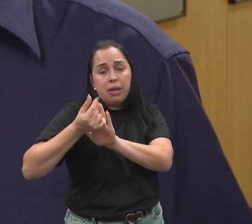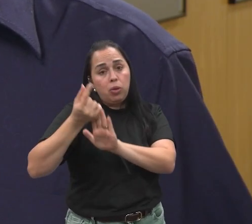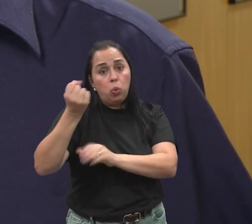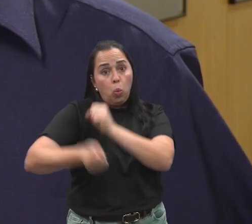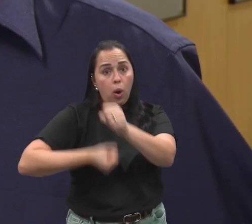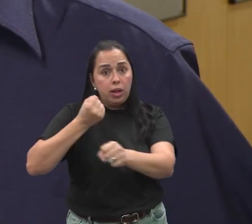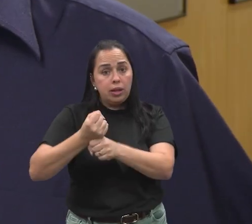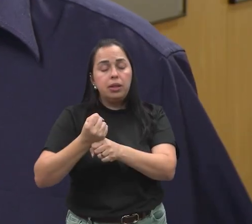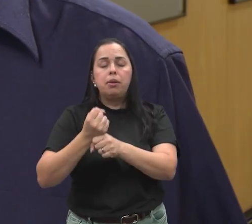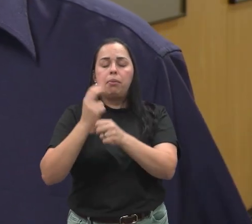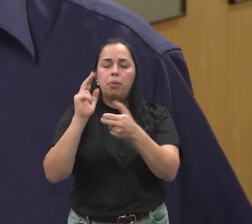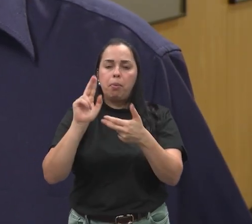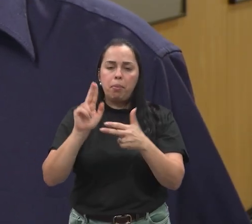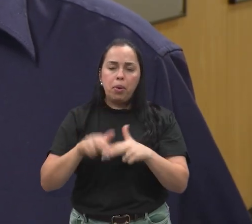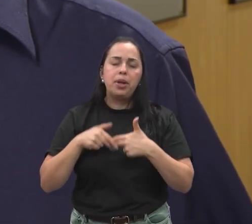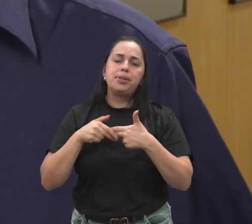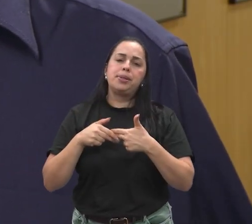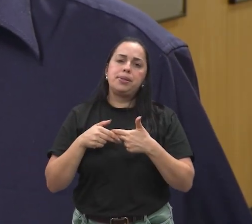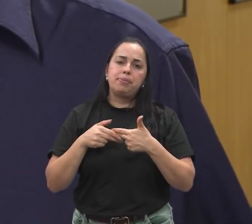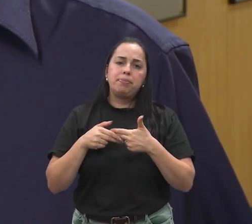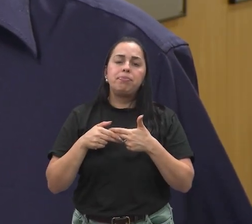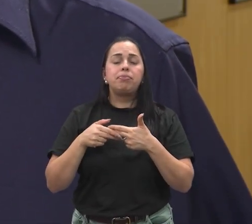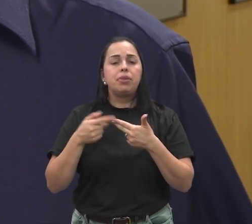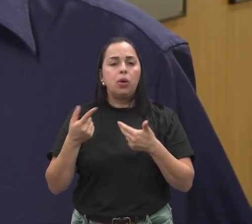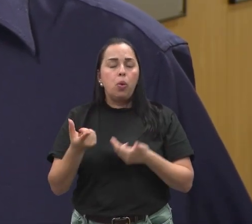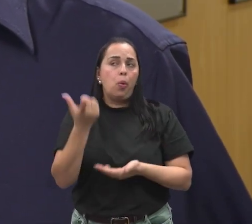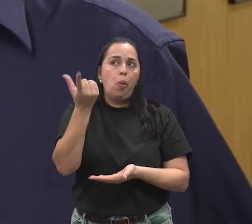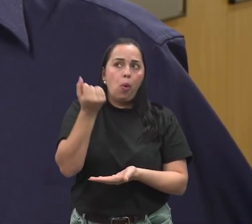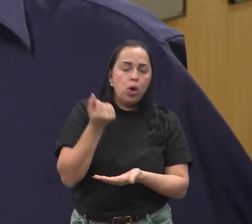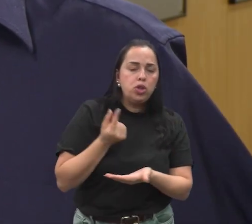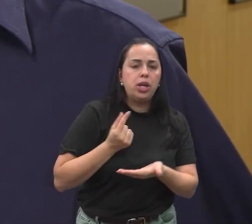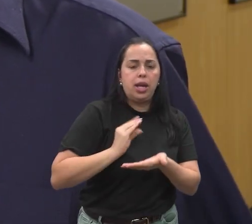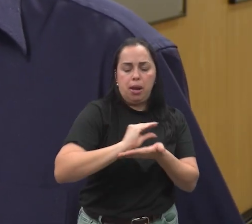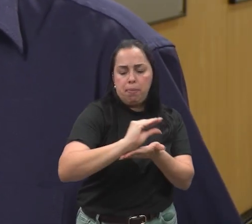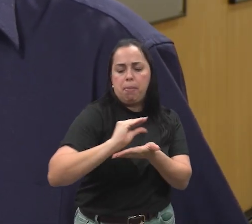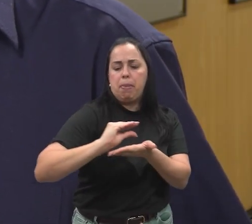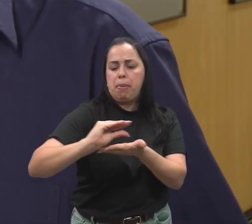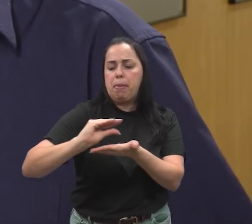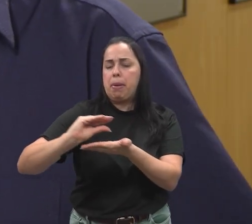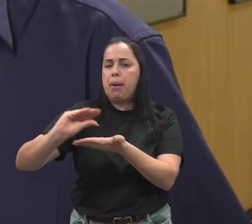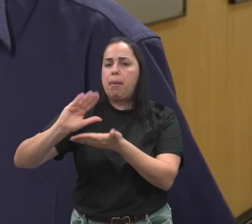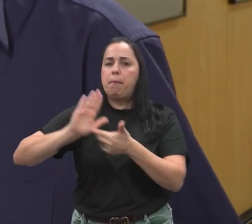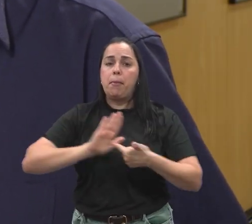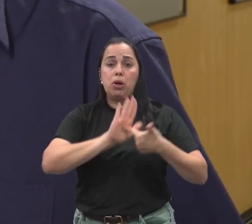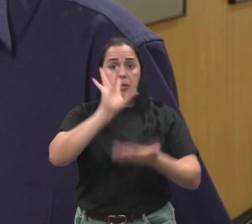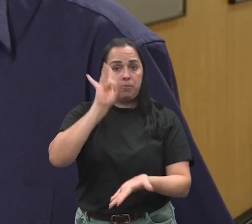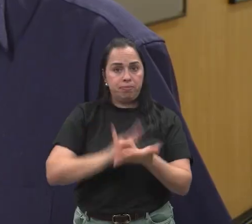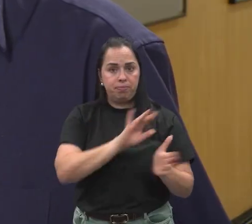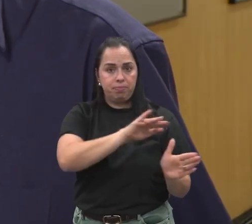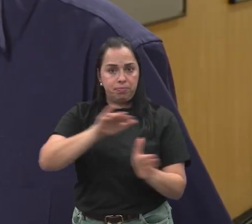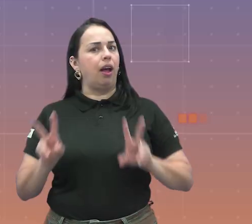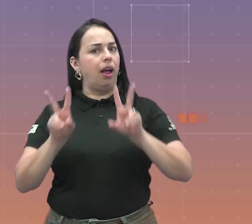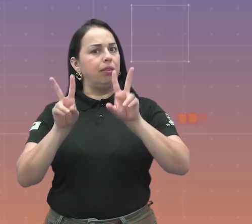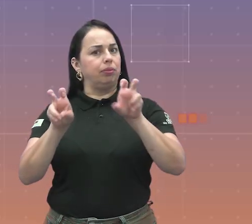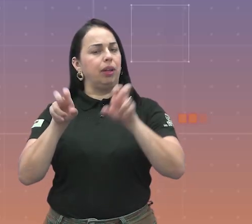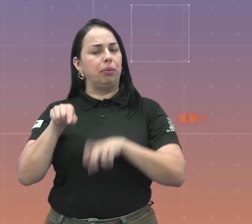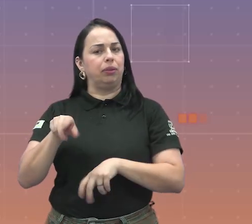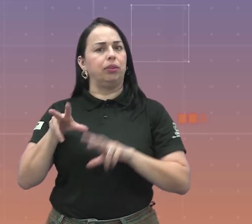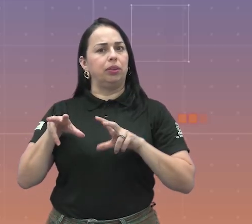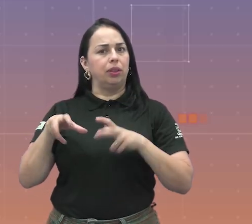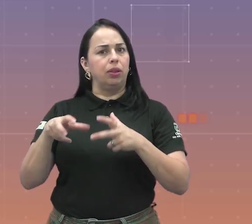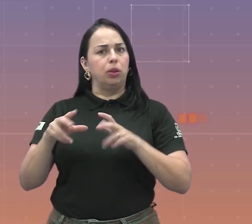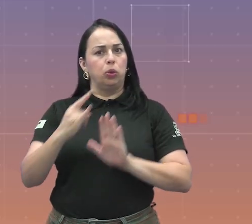anual. Então isso tudo faz com que cada vez mais o recurso, o orçamento público ele tenha transparência. Ainda